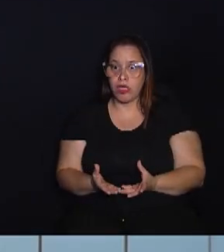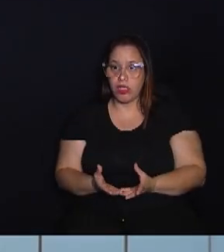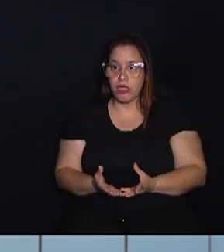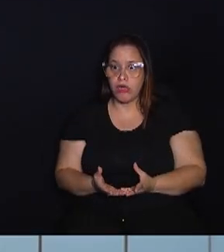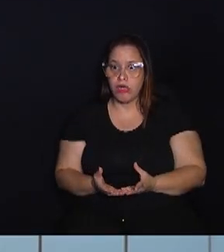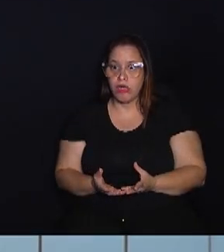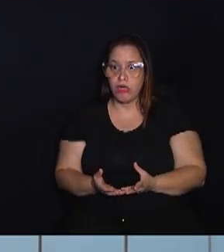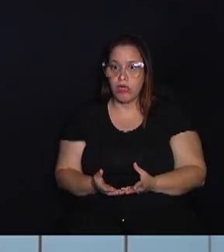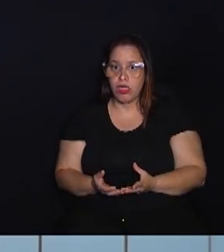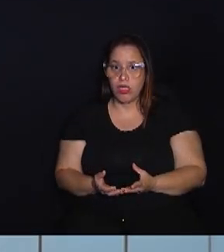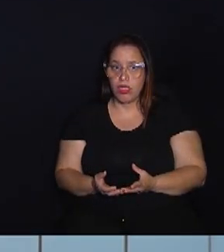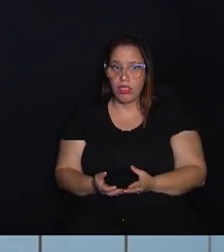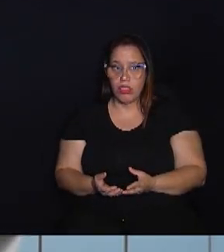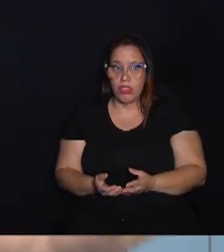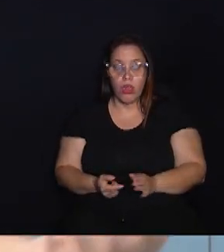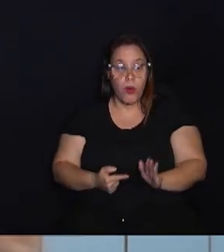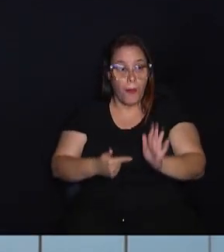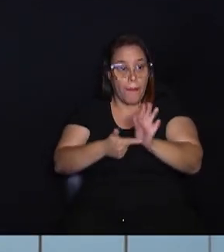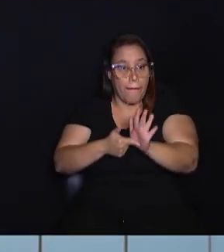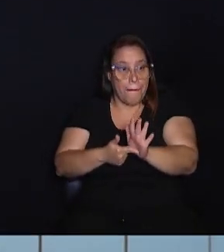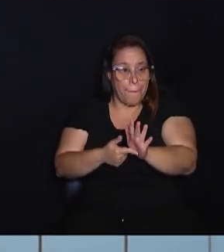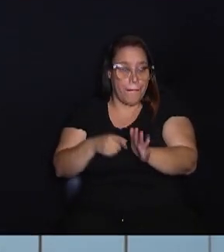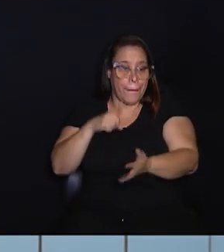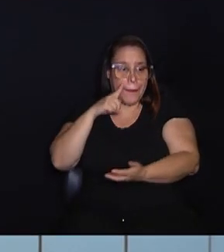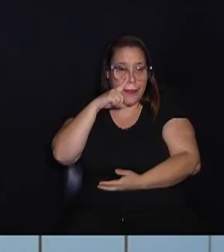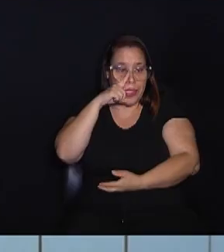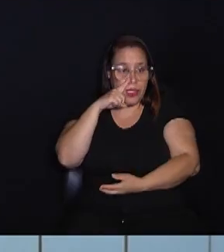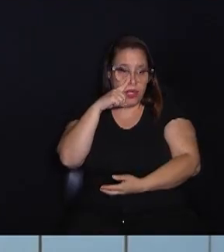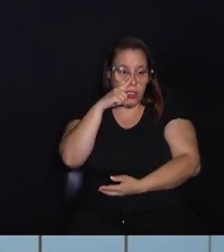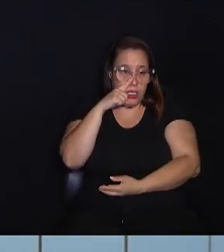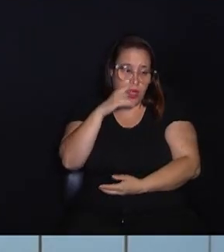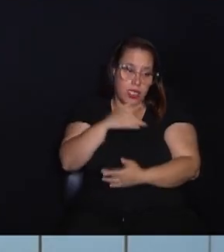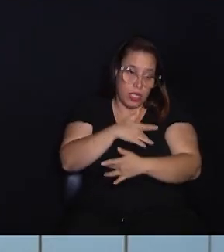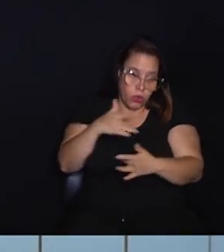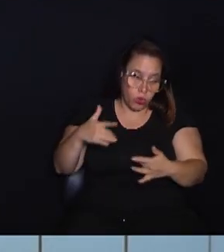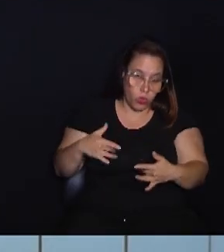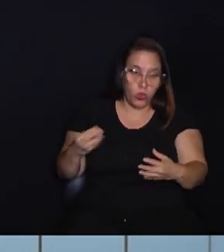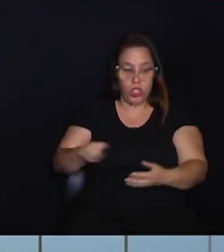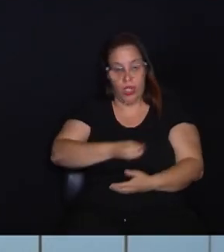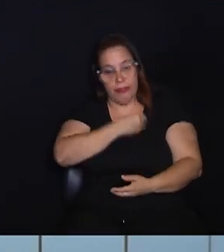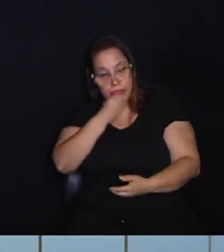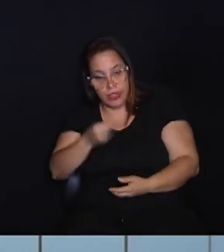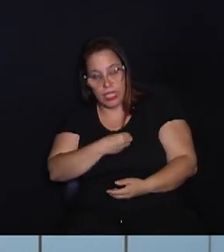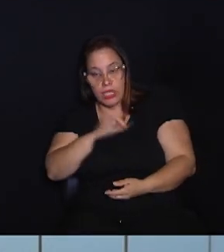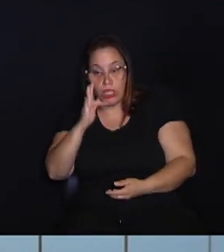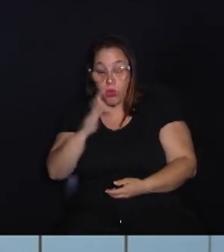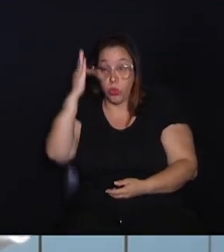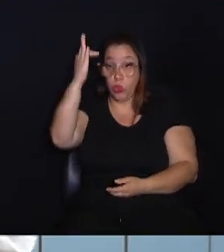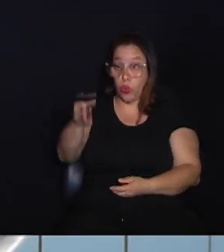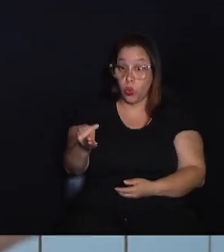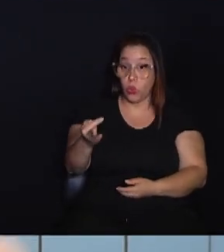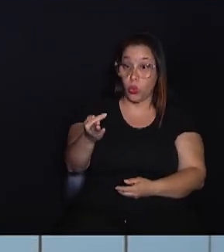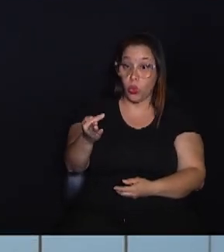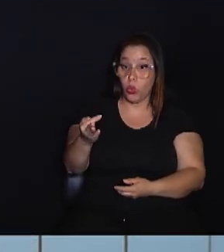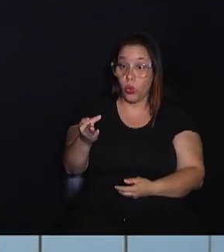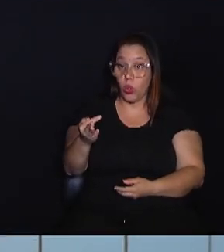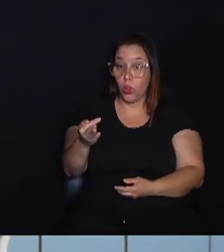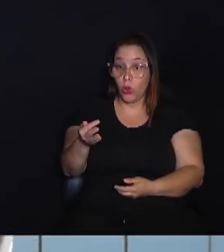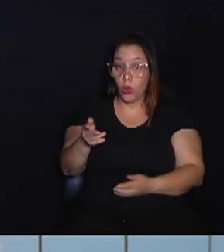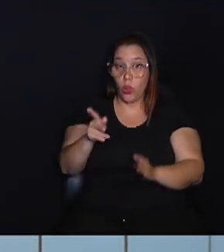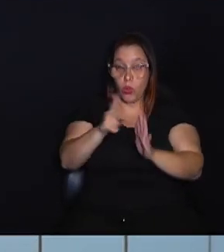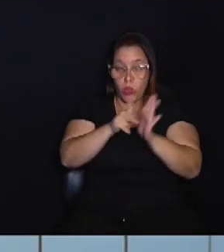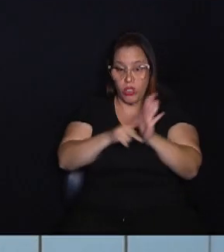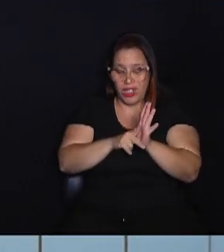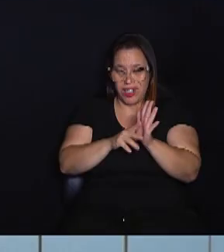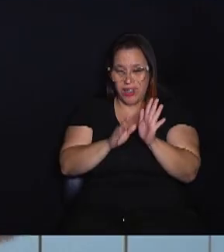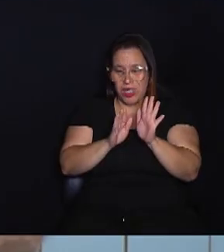ou esteja presente diante de riscos que podem comprometer a saúde, a vida, o futuro, projetos de vida interrompidos,